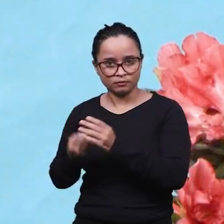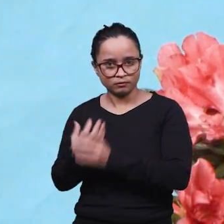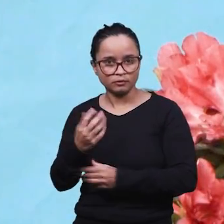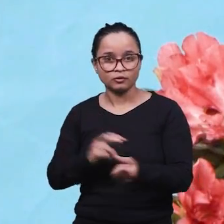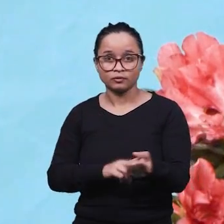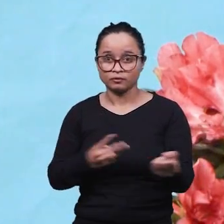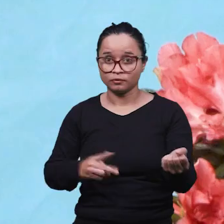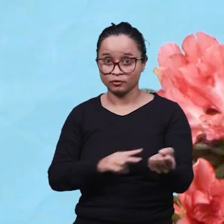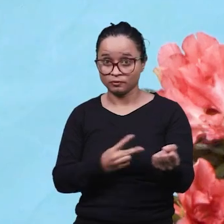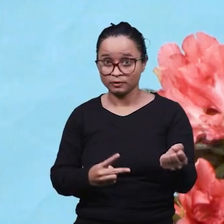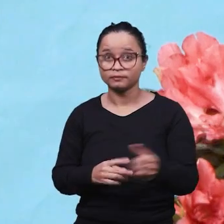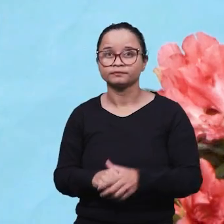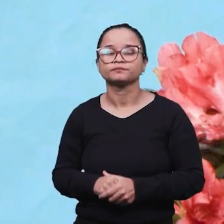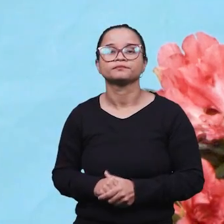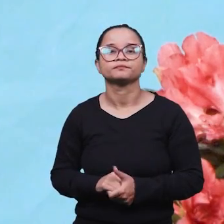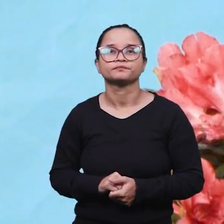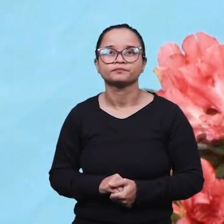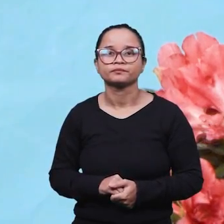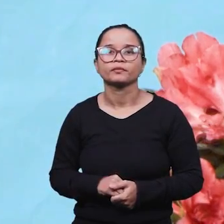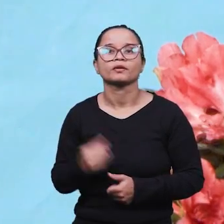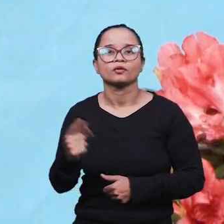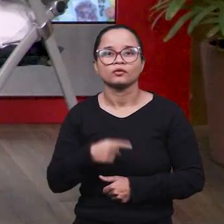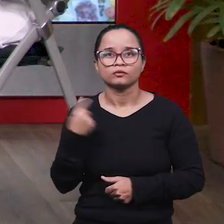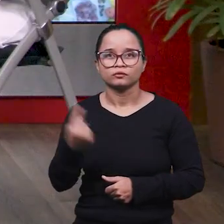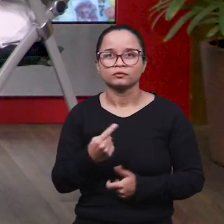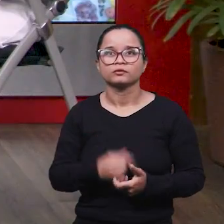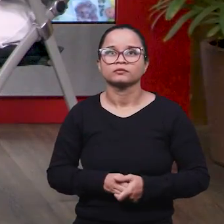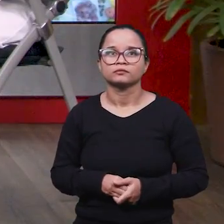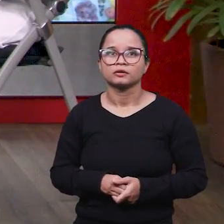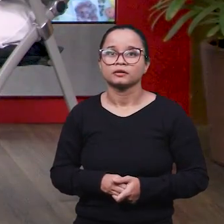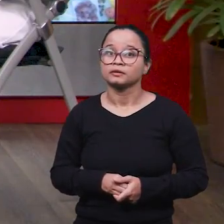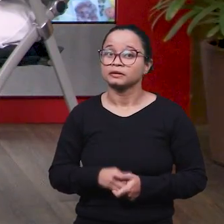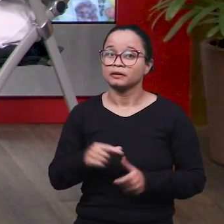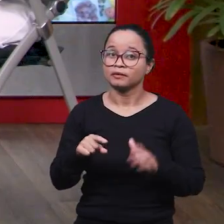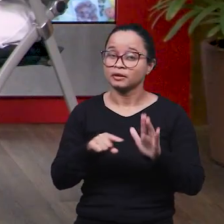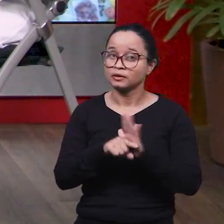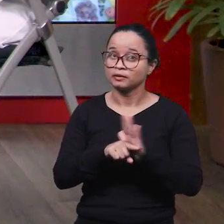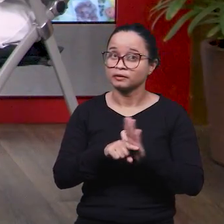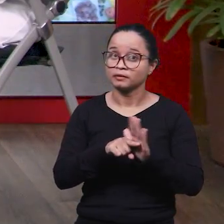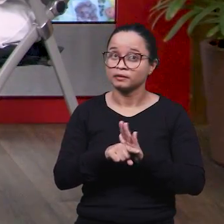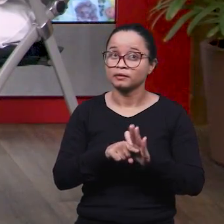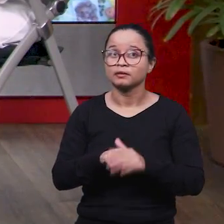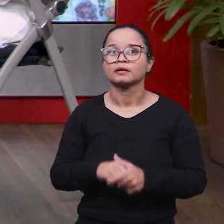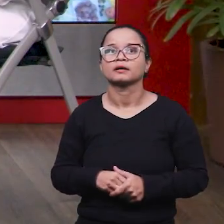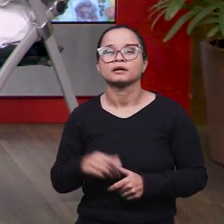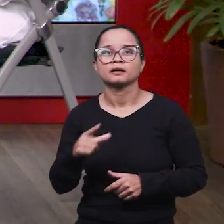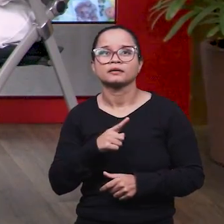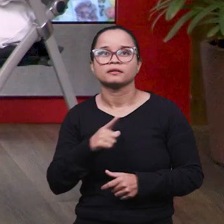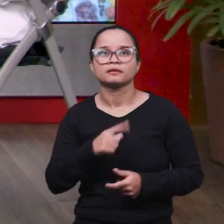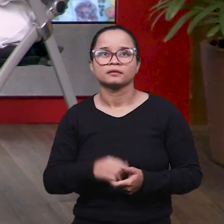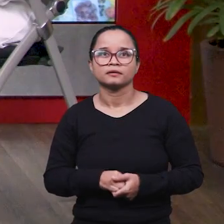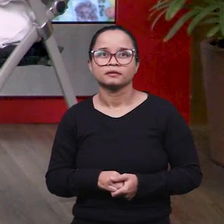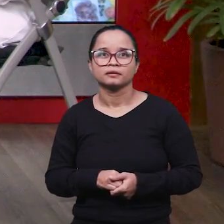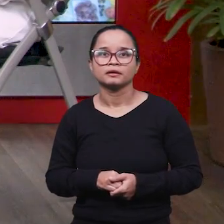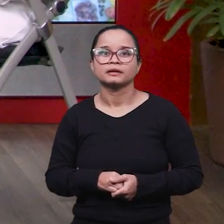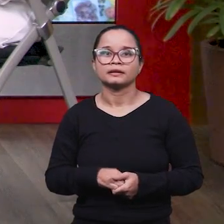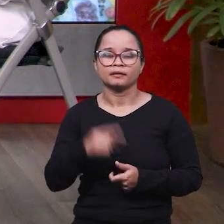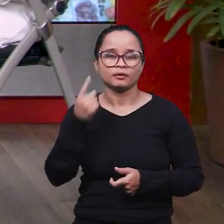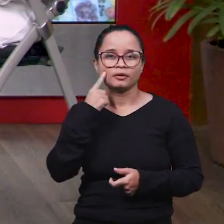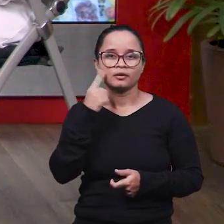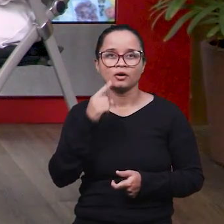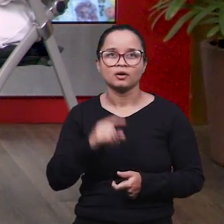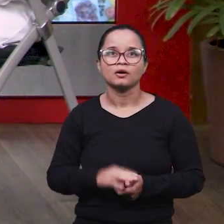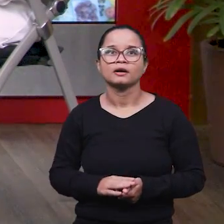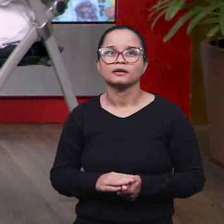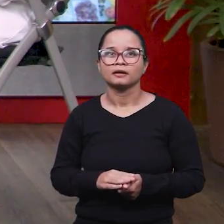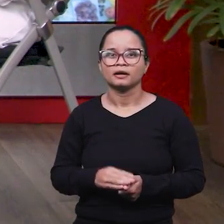hormônios contra-insulínicos, é onde a gente faz o exame chamado curva glicêmica, é a famosa curva glicêmica, ou então aquele